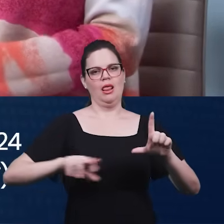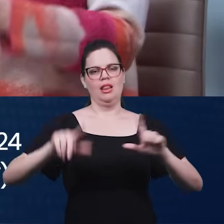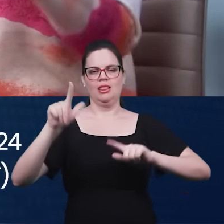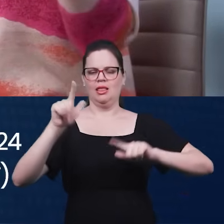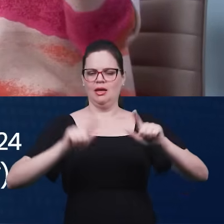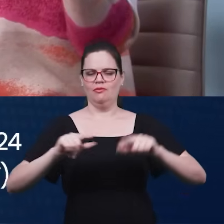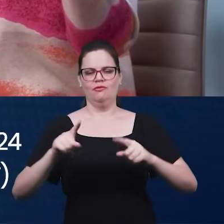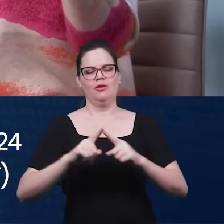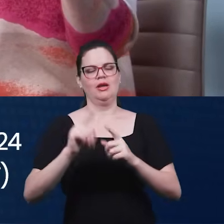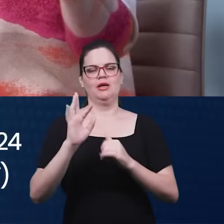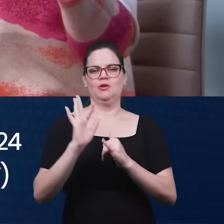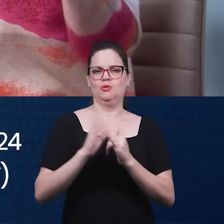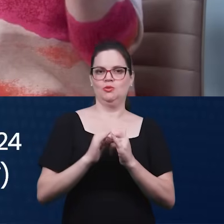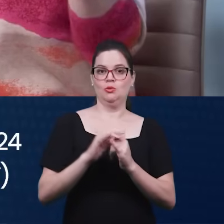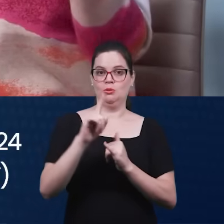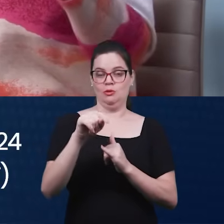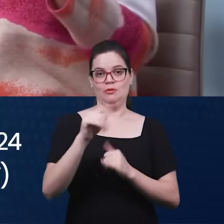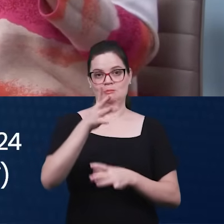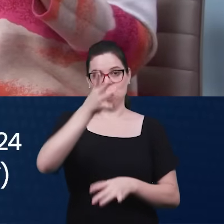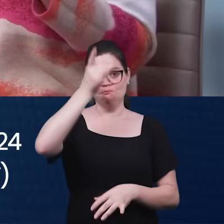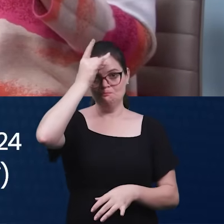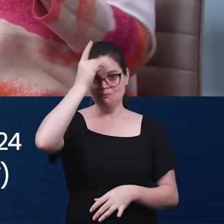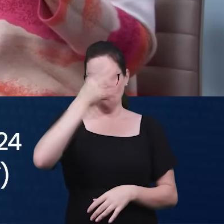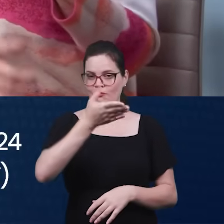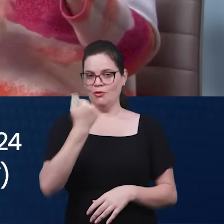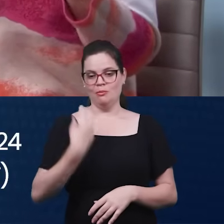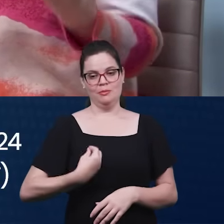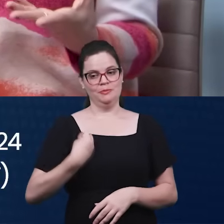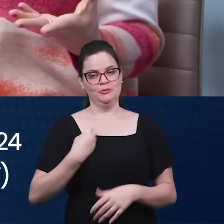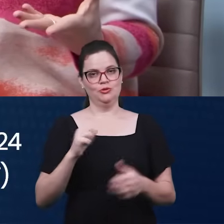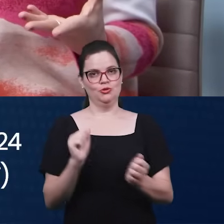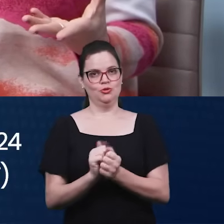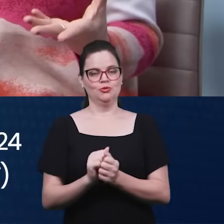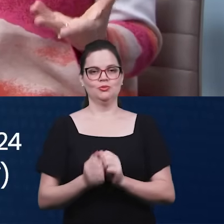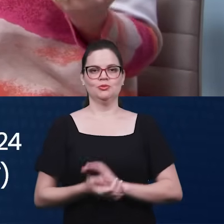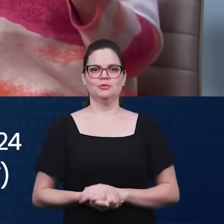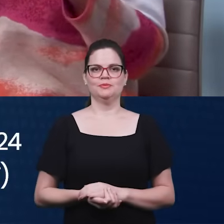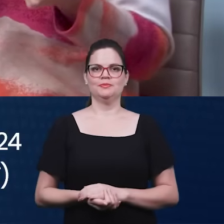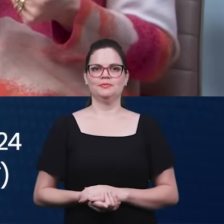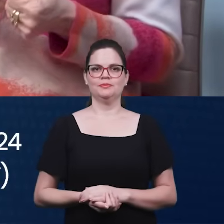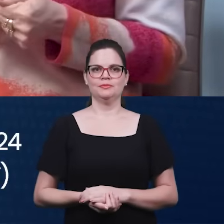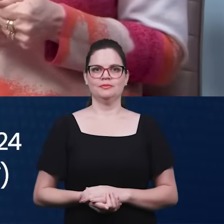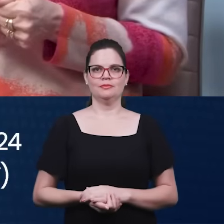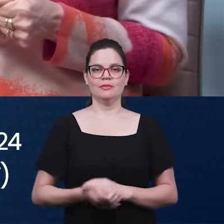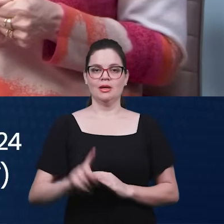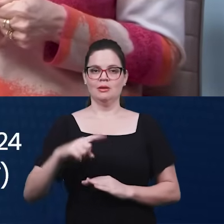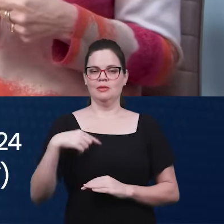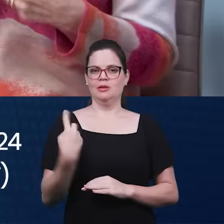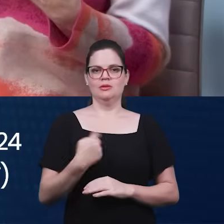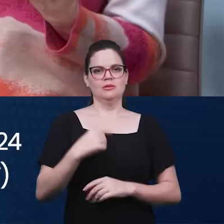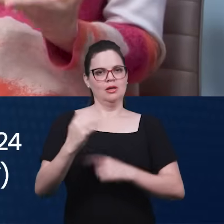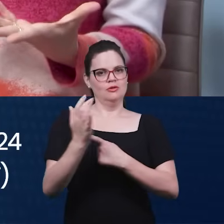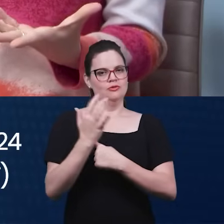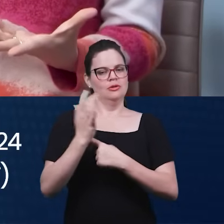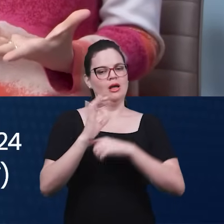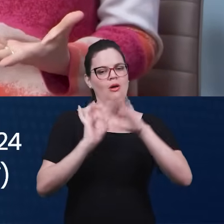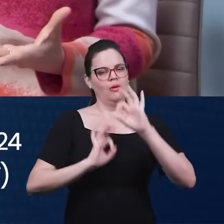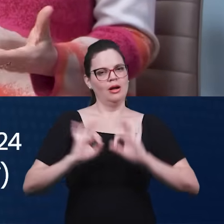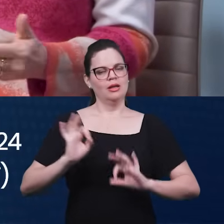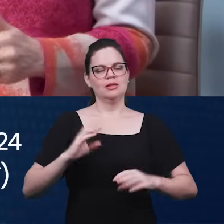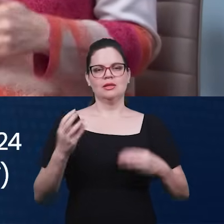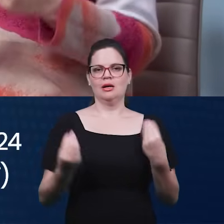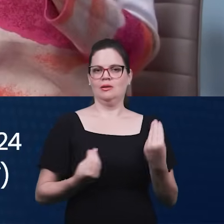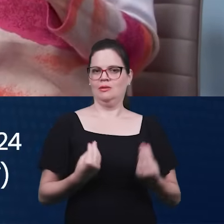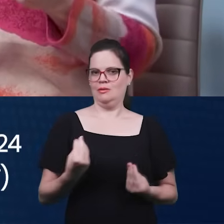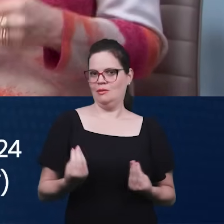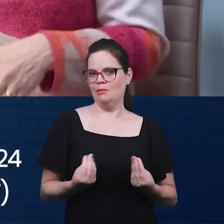Maranata. Então, agende esta data e participe conosco. E para nos ajudar nesta organização, nas nossas